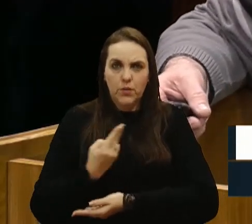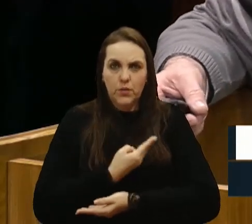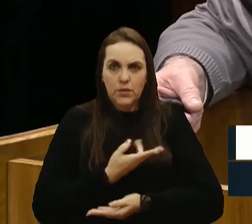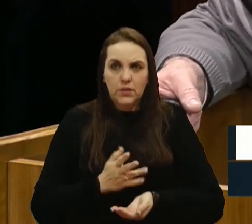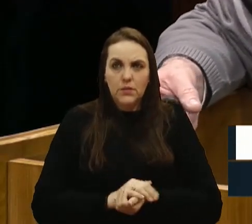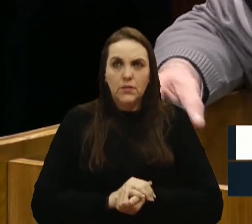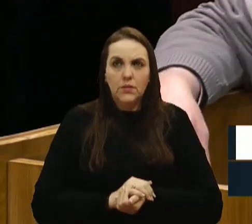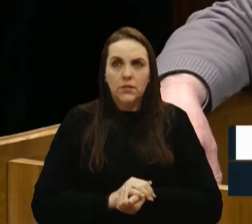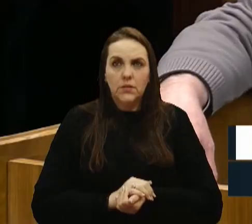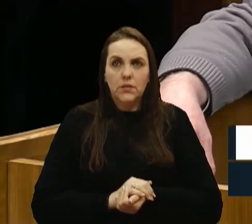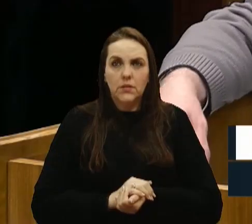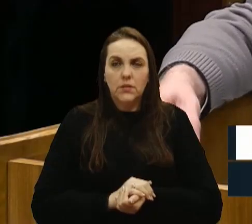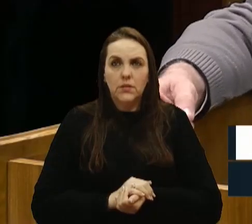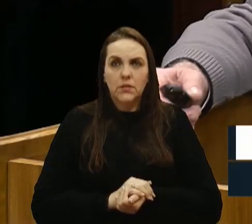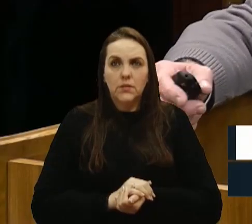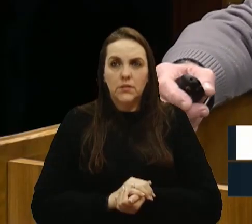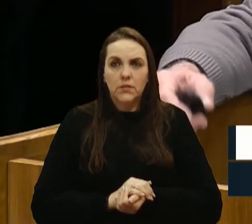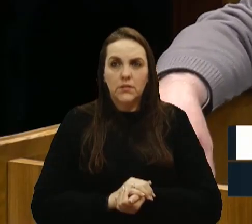pela